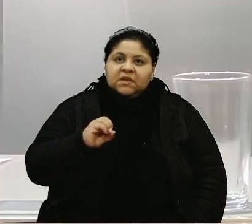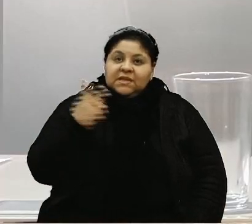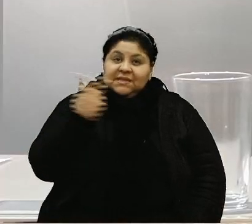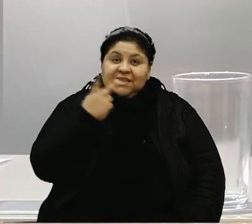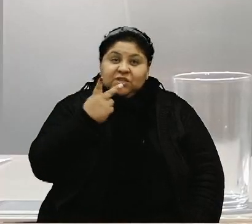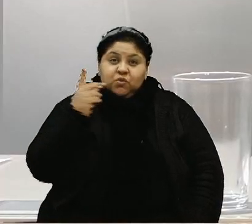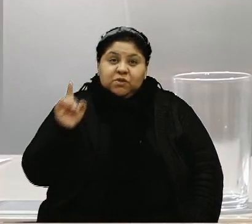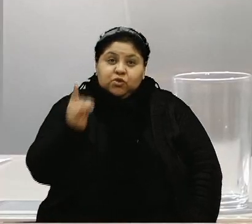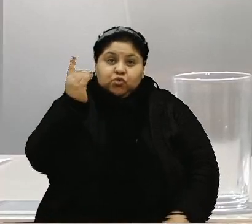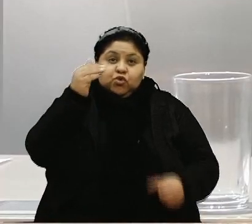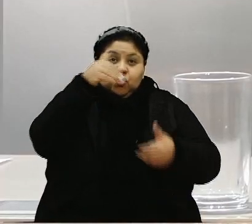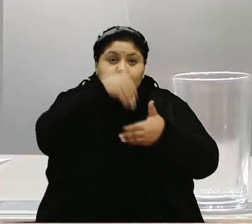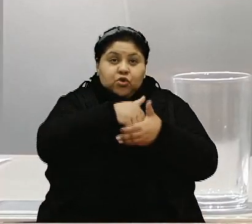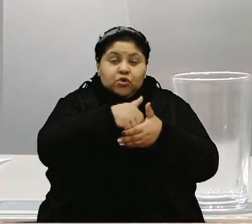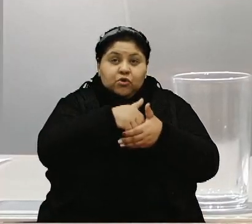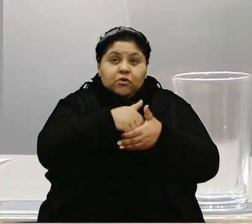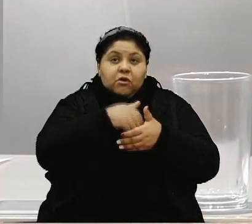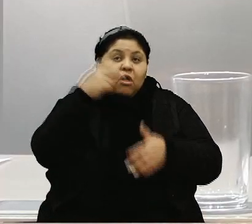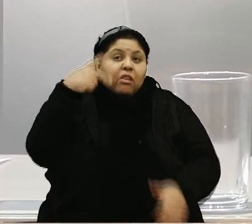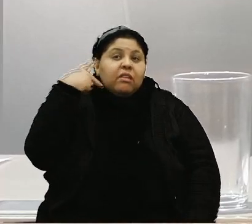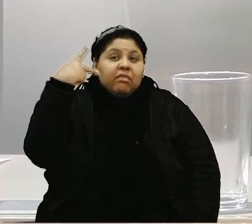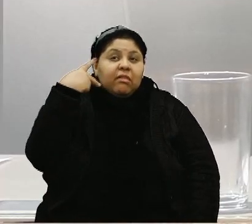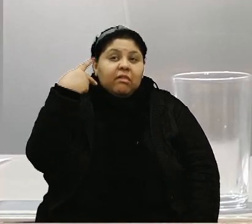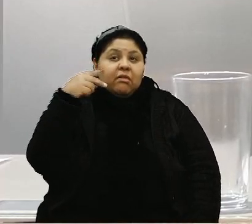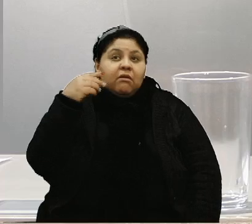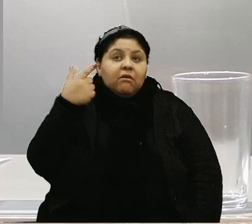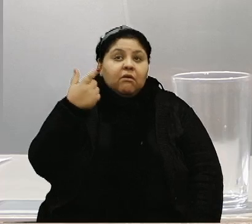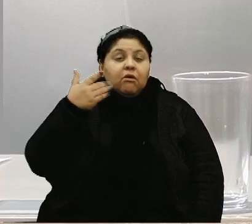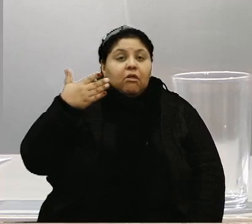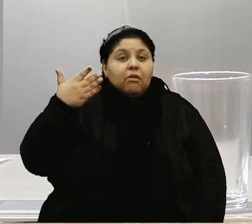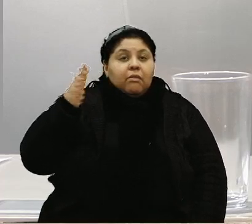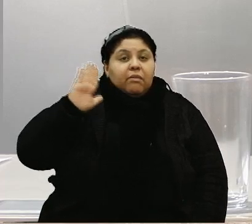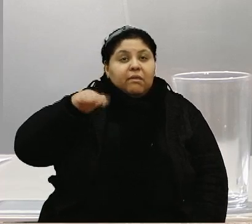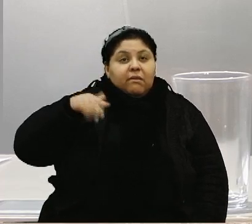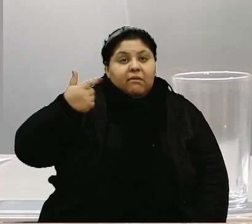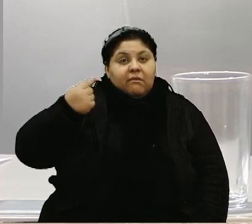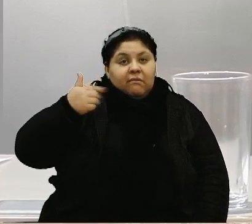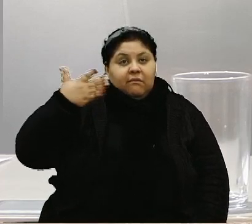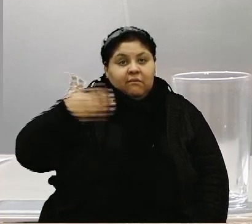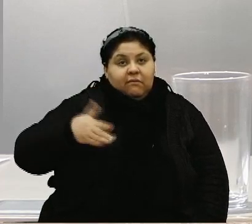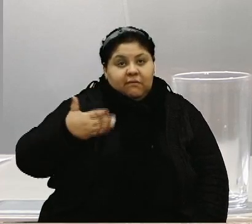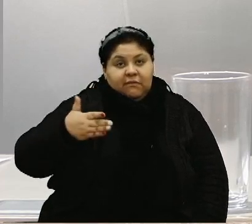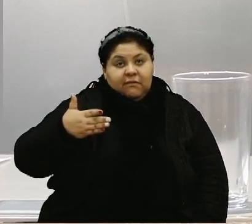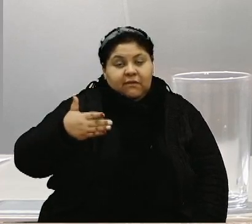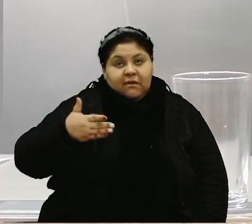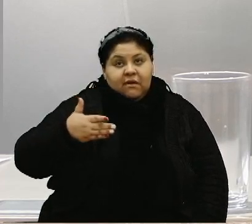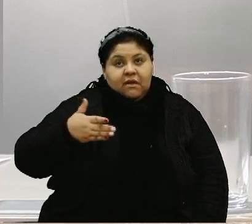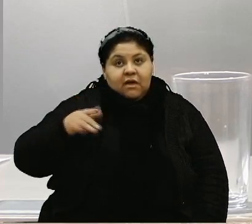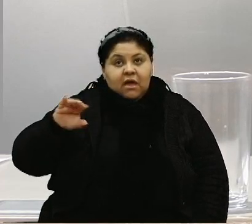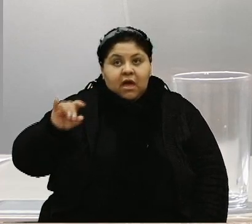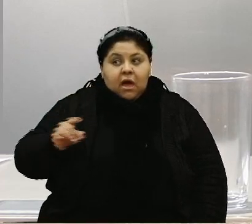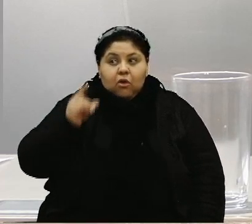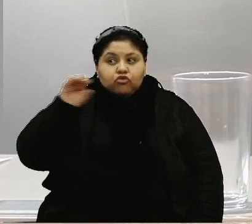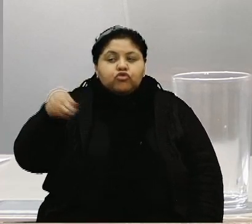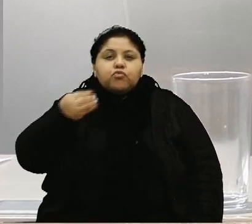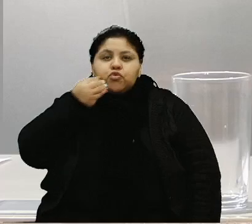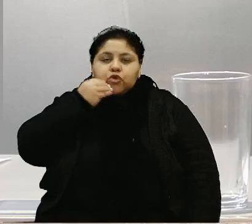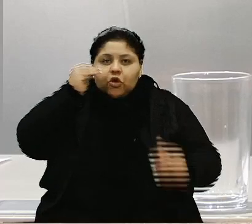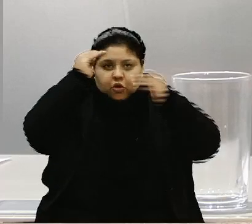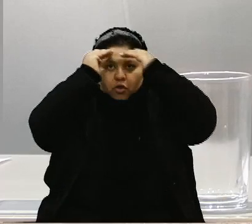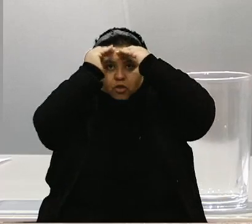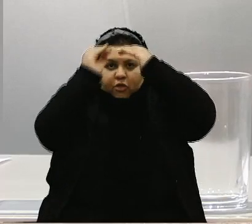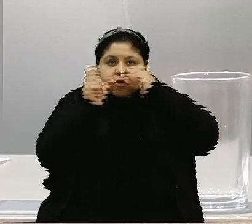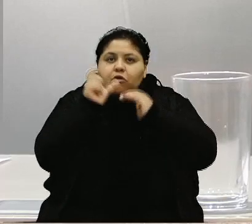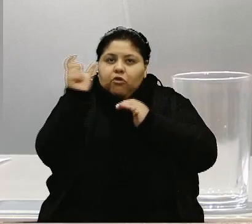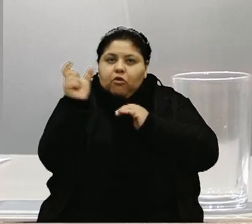eleições por politicagens baratas. Né? A última oportunidade que realmente foi cumprida, né, a palavra, foi